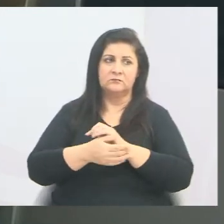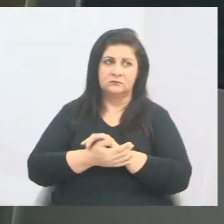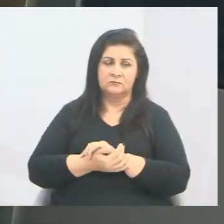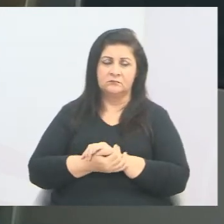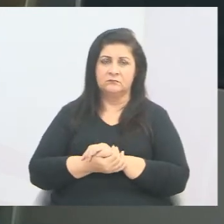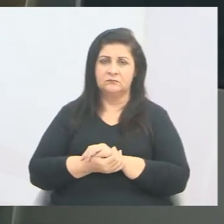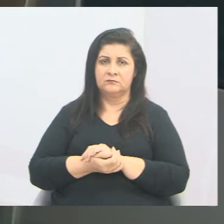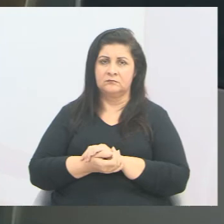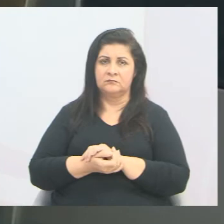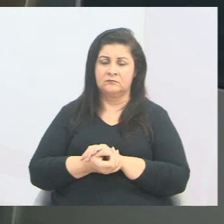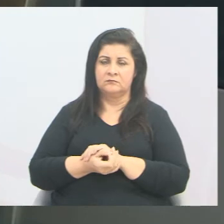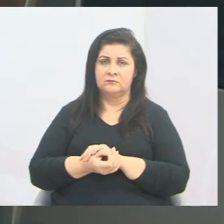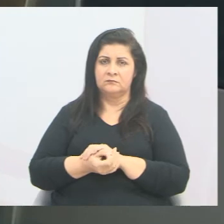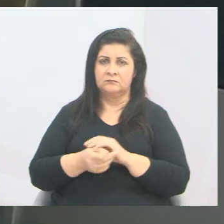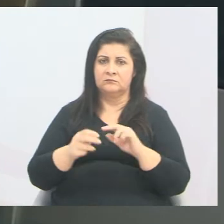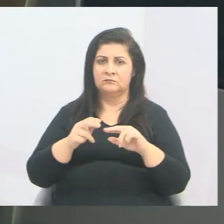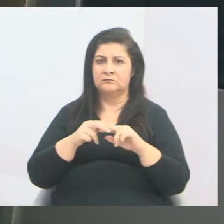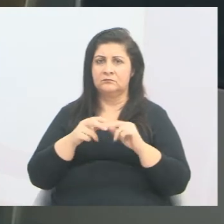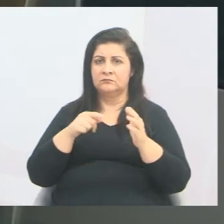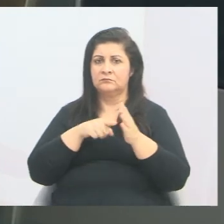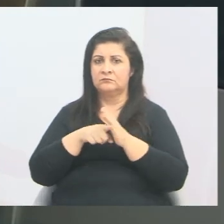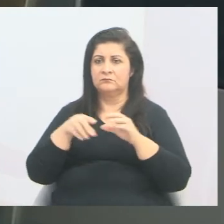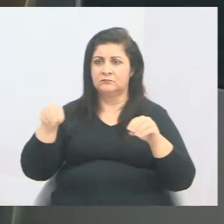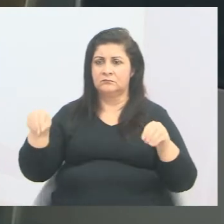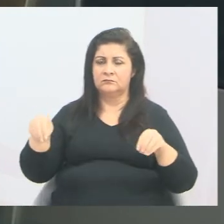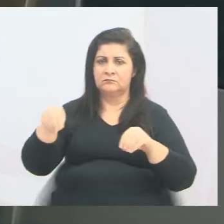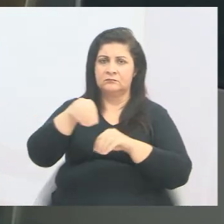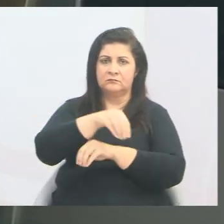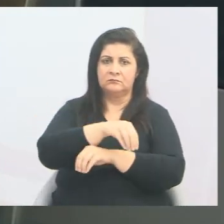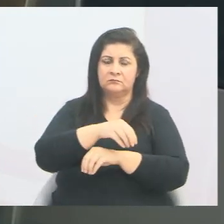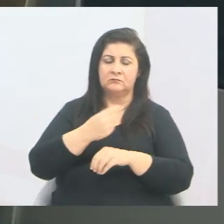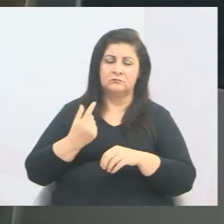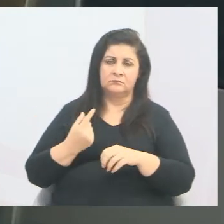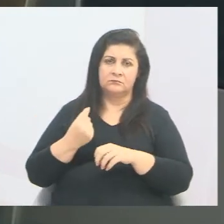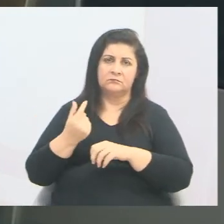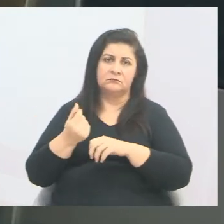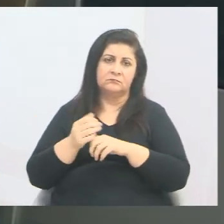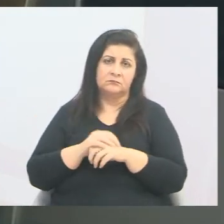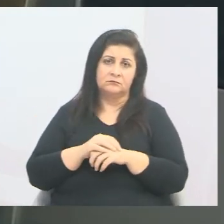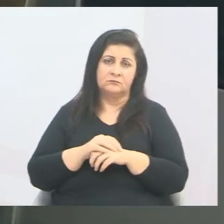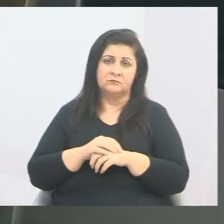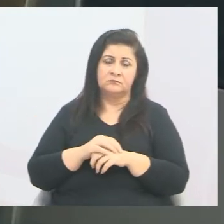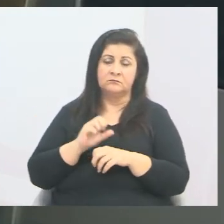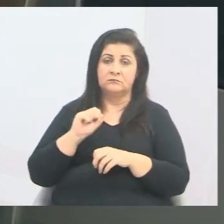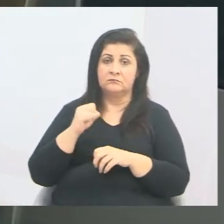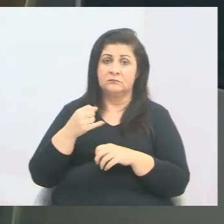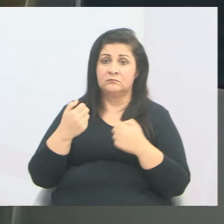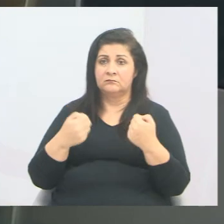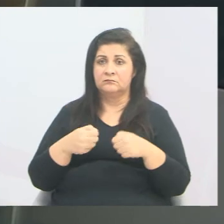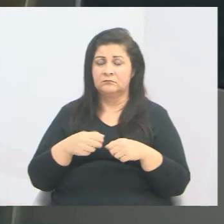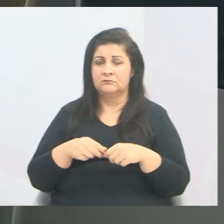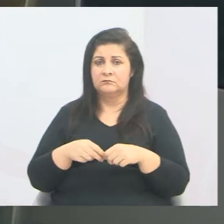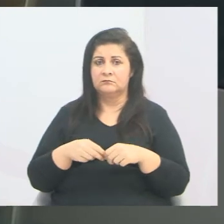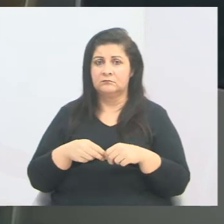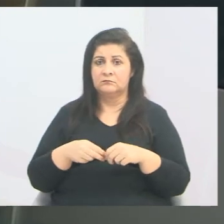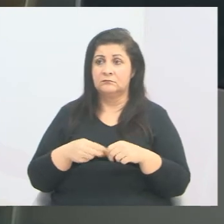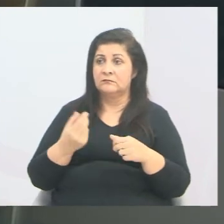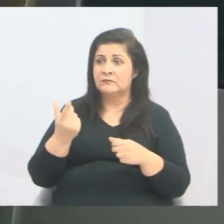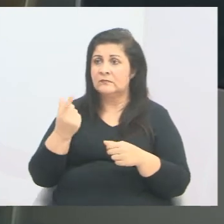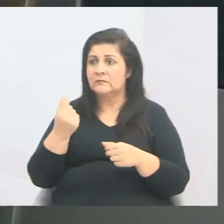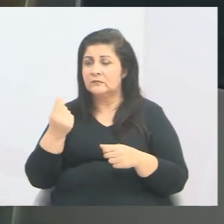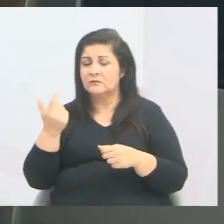questão do remanejamento, possibilitando, numa eventualidade, ter uma medida drástica de destinar